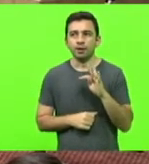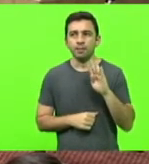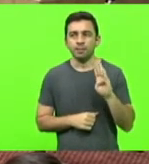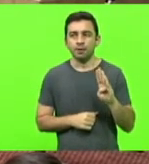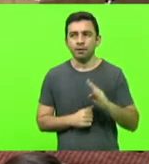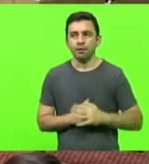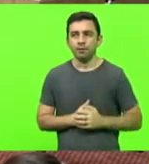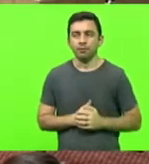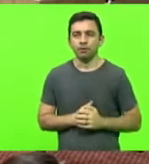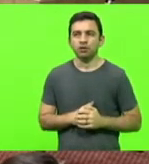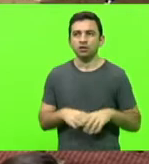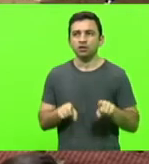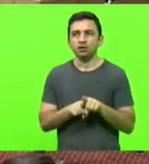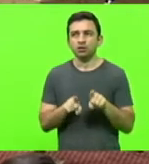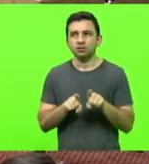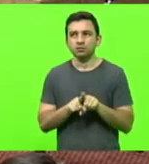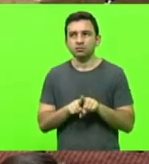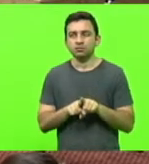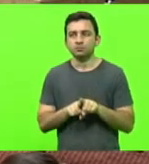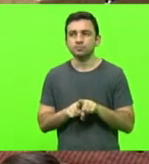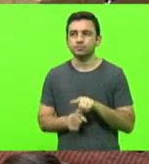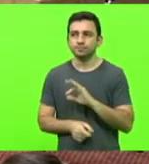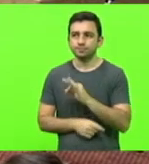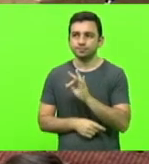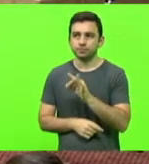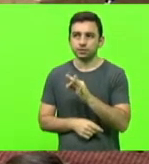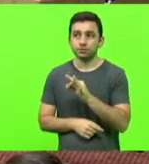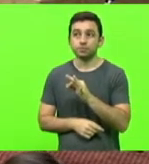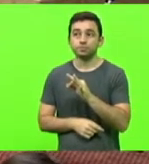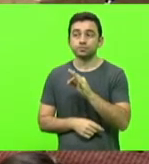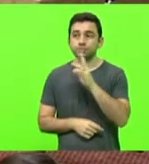Nunes. Inclusive, deputado Ivan, parte desses